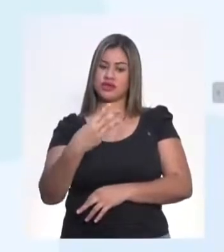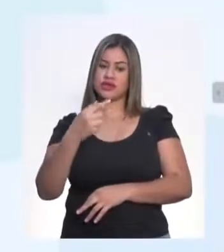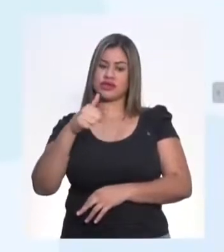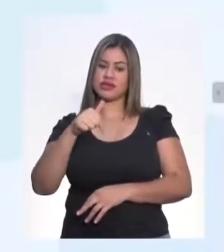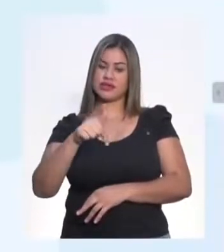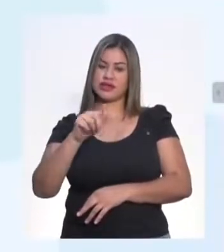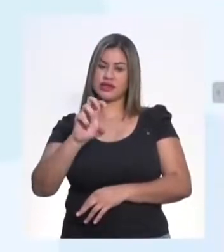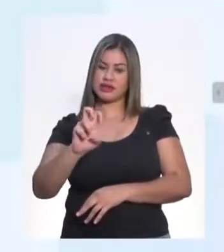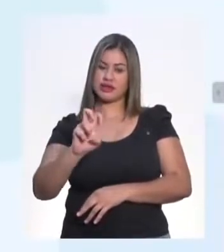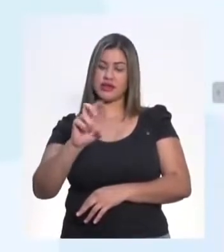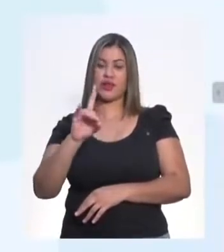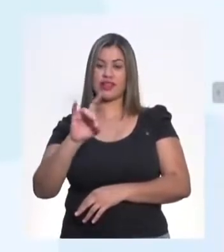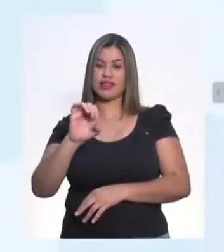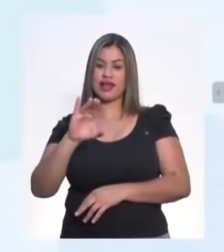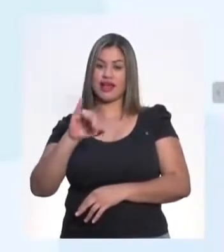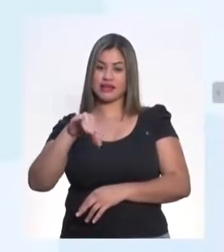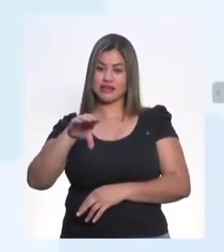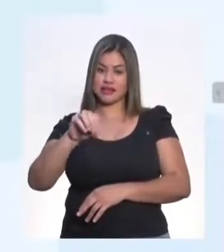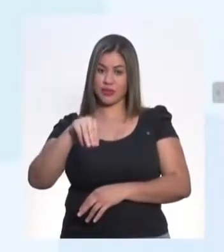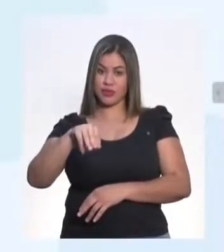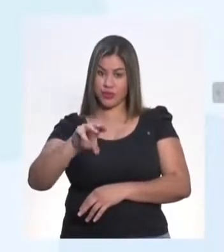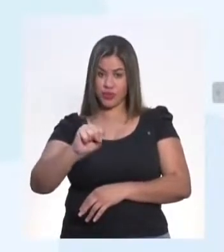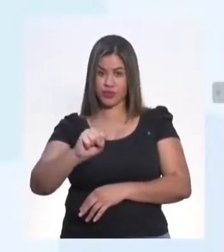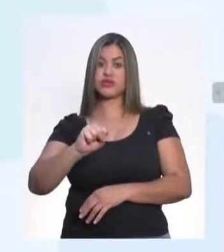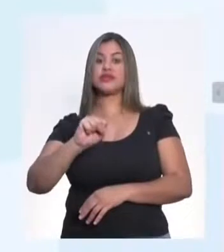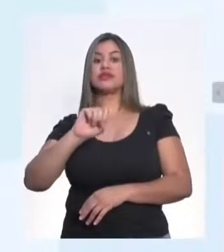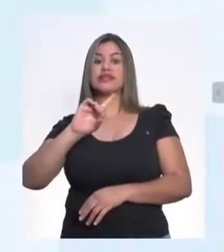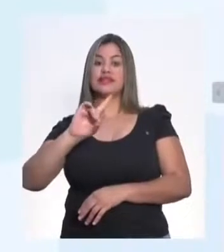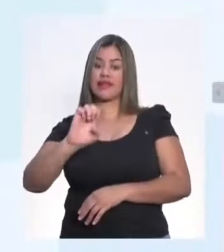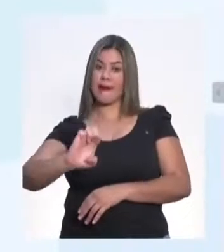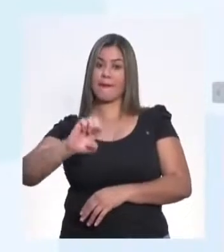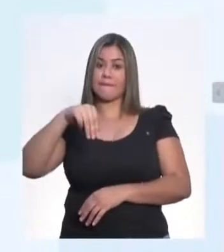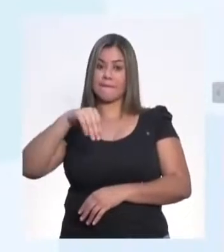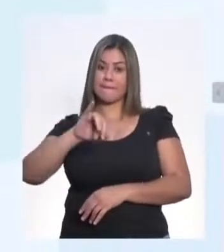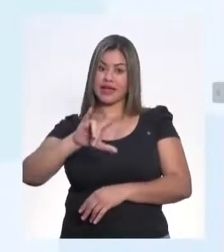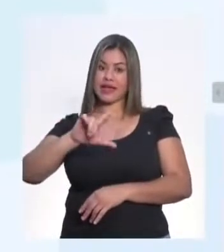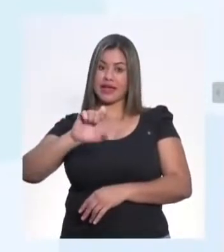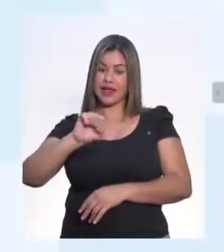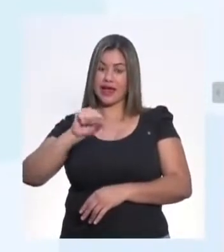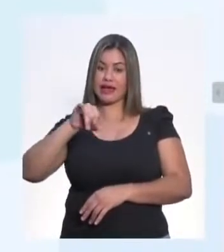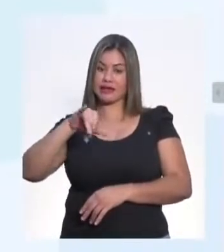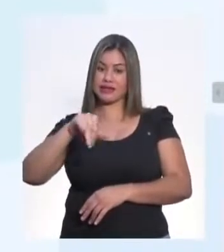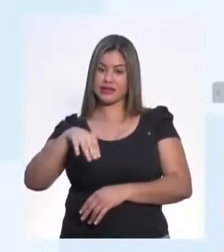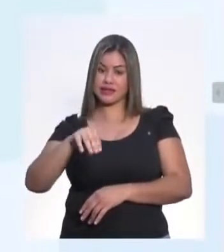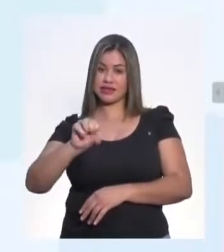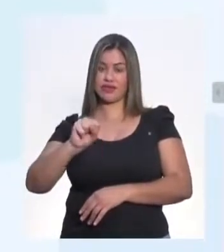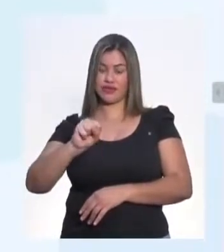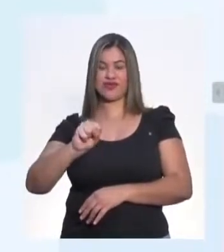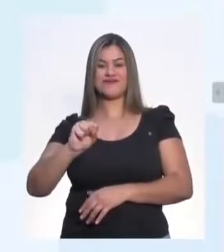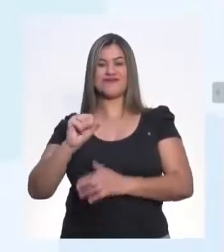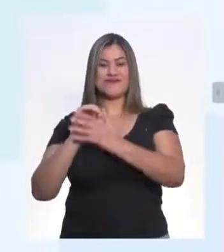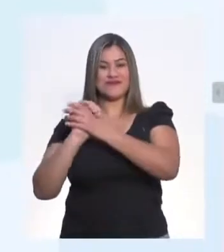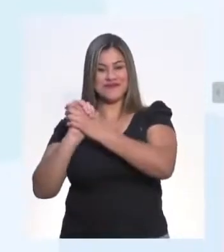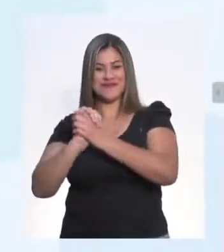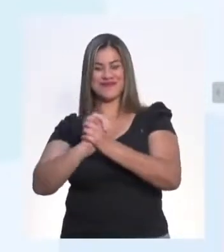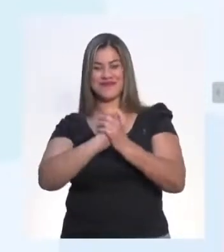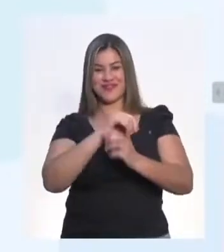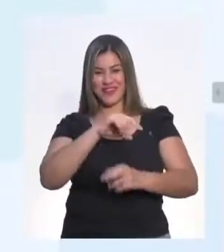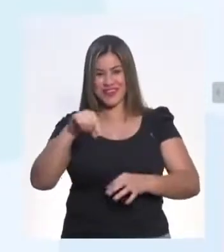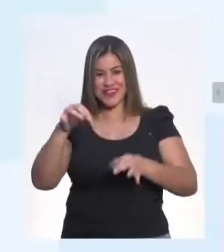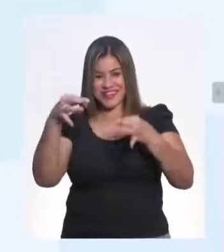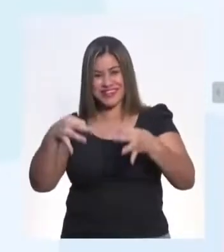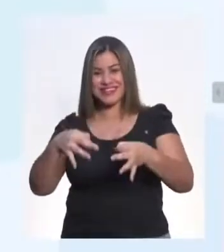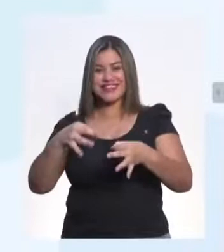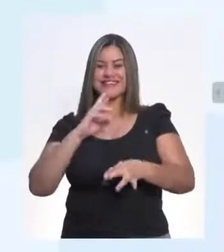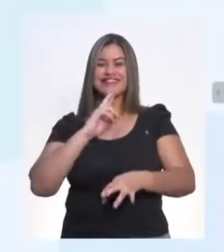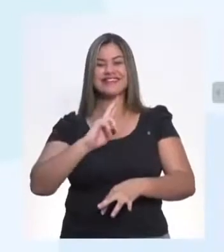4.375 décimos de milésimos. Então, parabéns para quem acertou. Vamos, então, para a letra B?